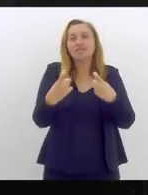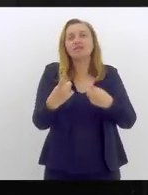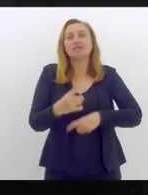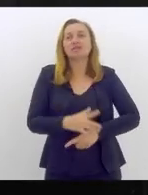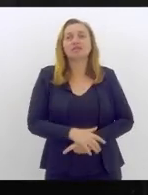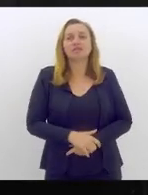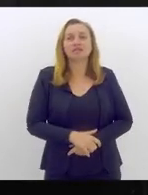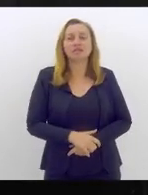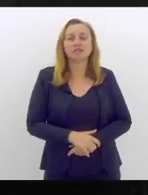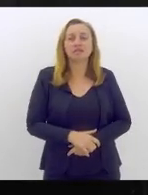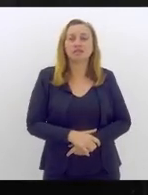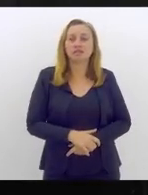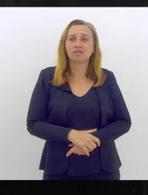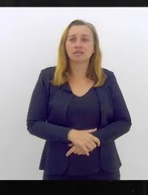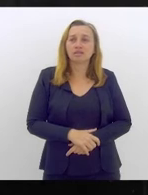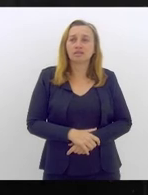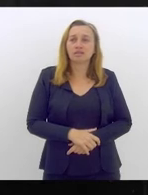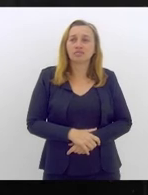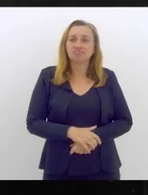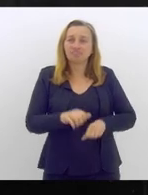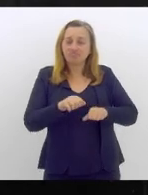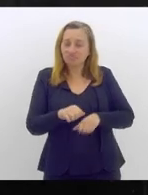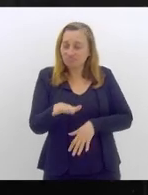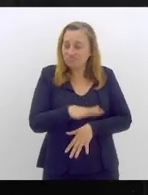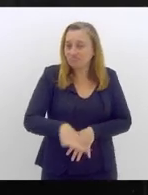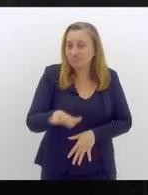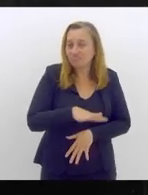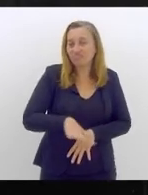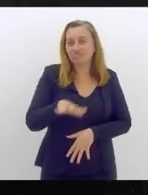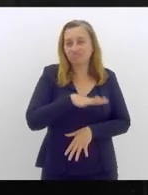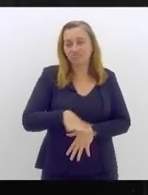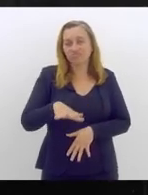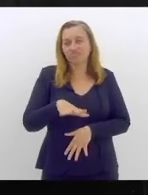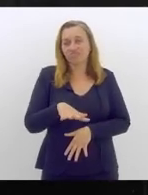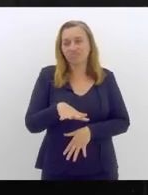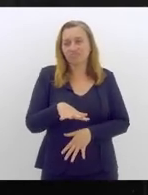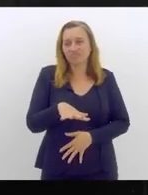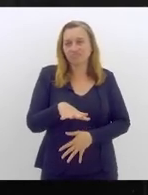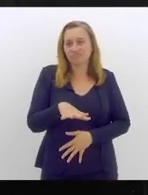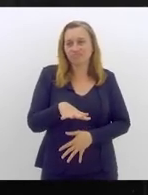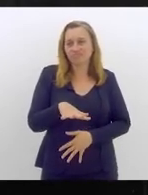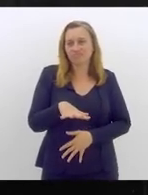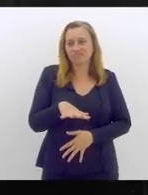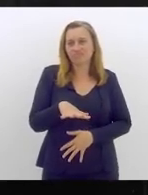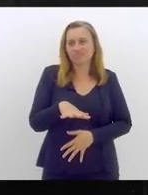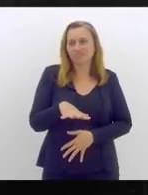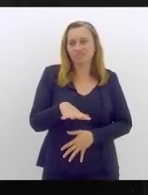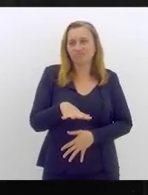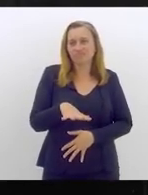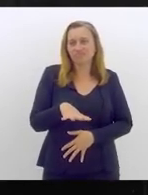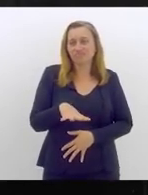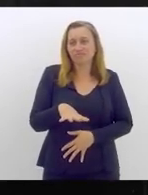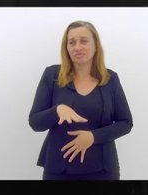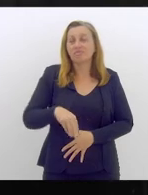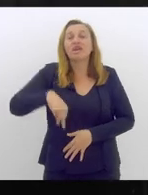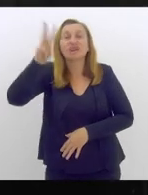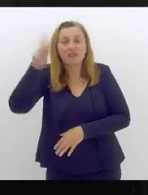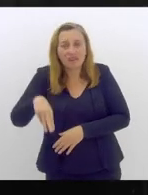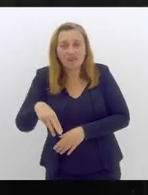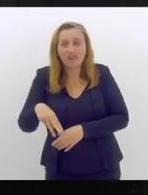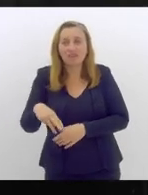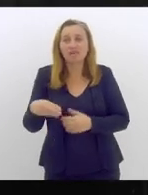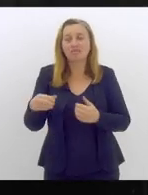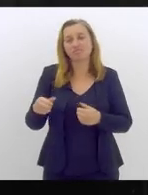é que impera contra as nossas crianças tem sido cometida por aqueles que deveriam